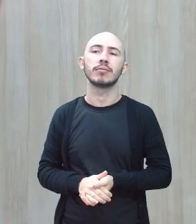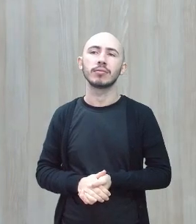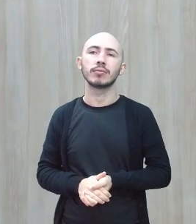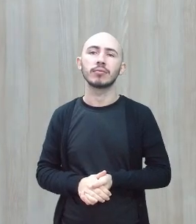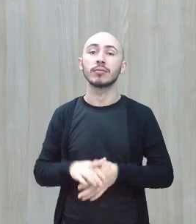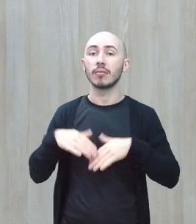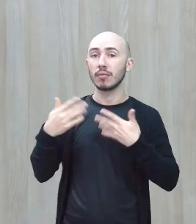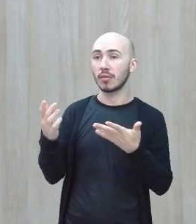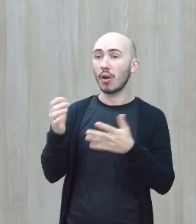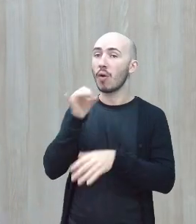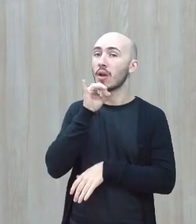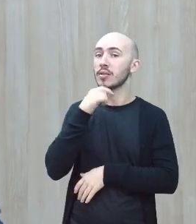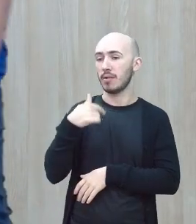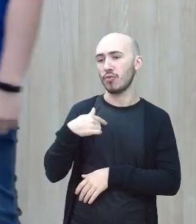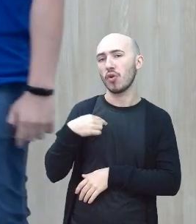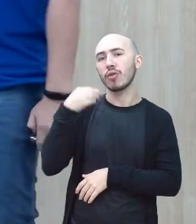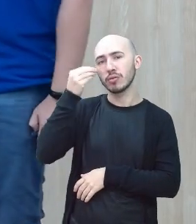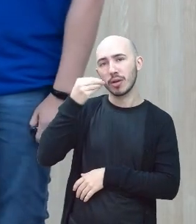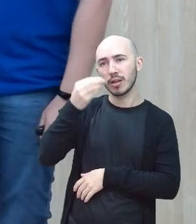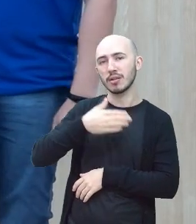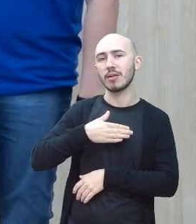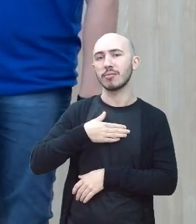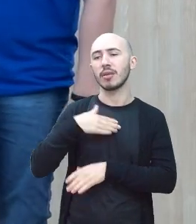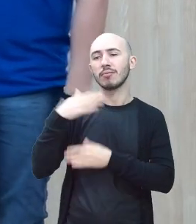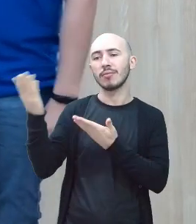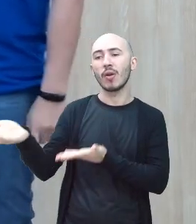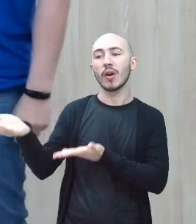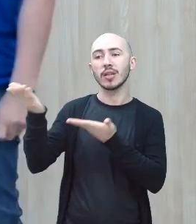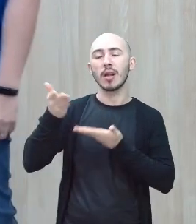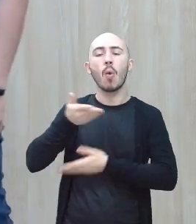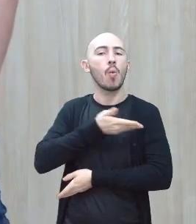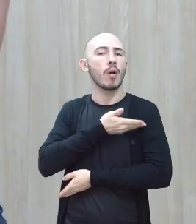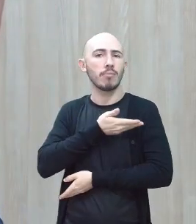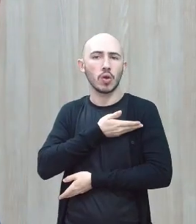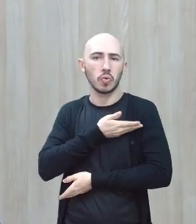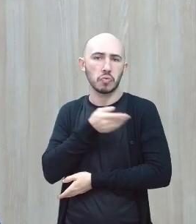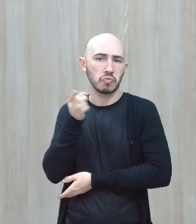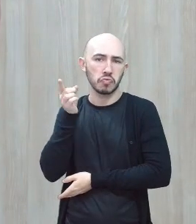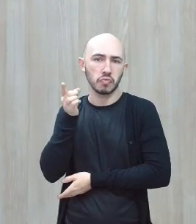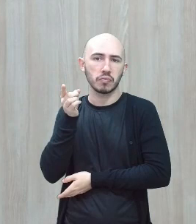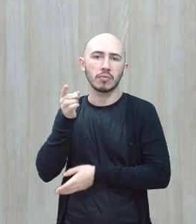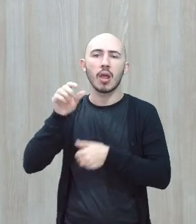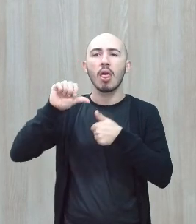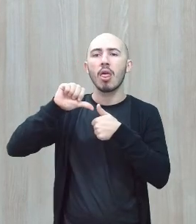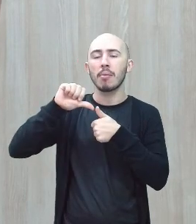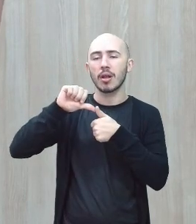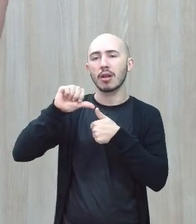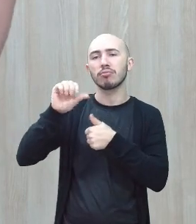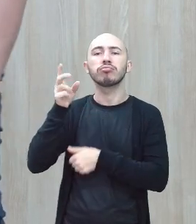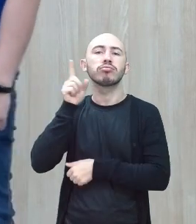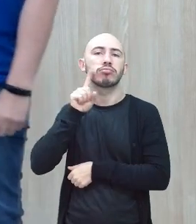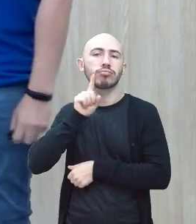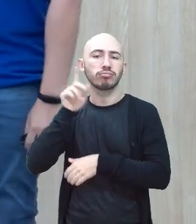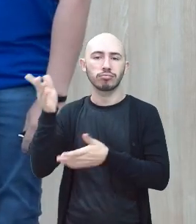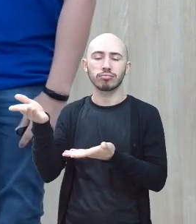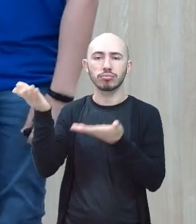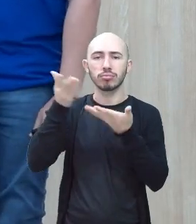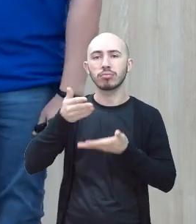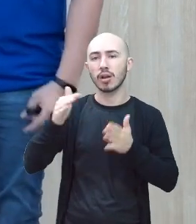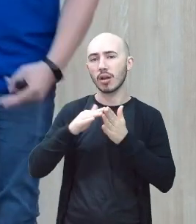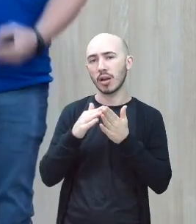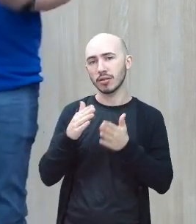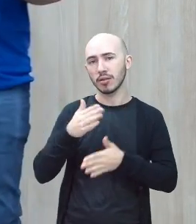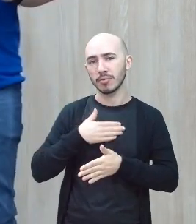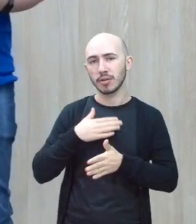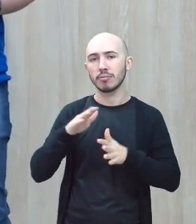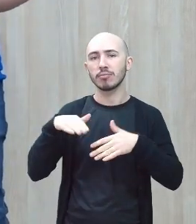uma situação uma vez que eu recebi um amigo americano na minha casa, né? E aí com esse amigo, a